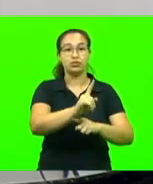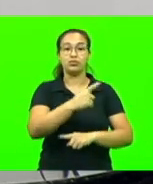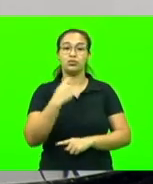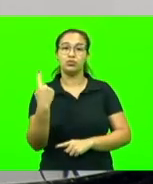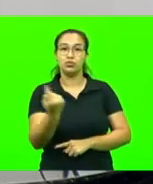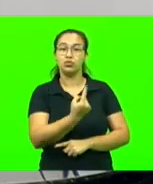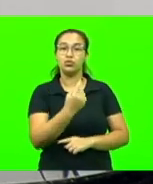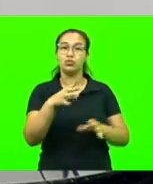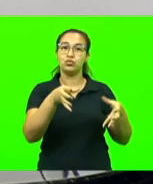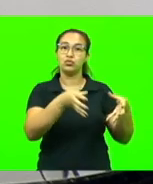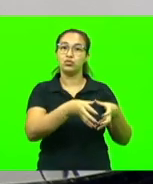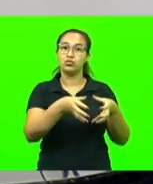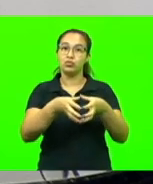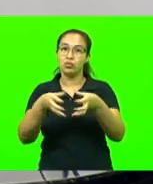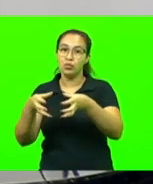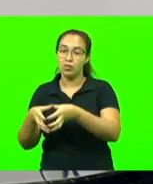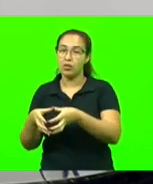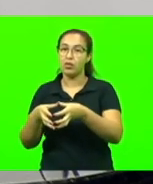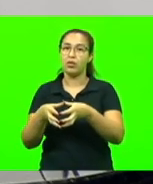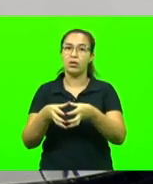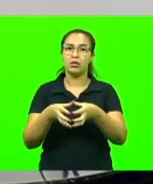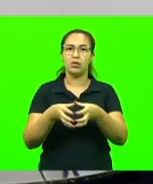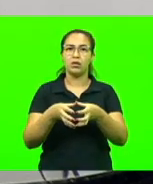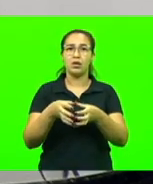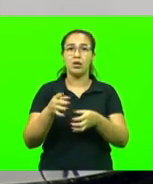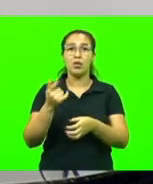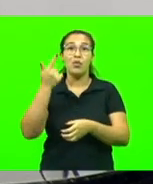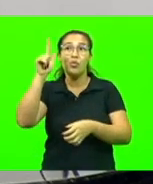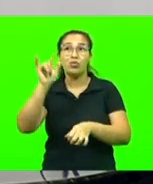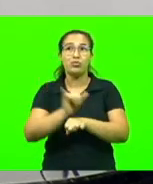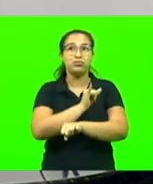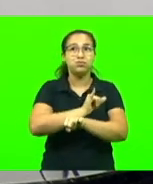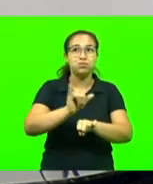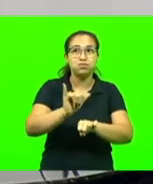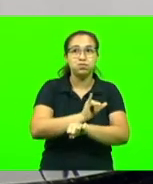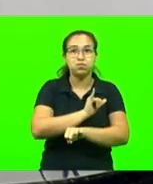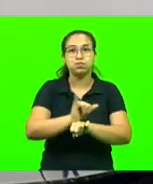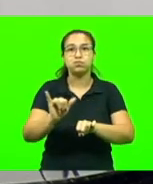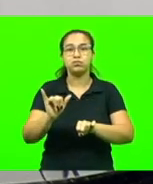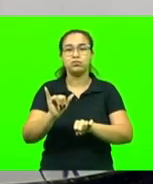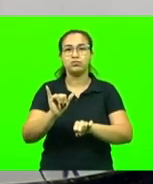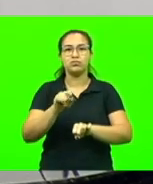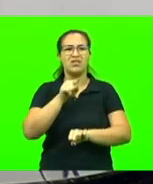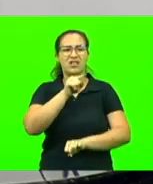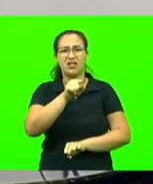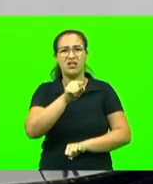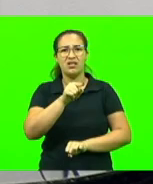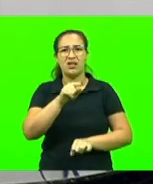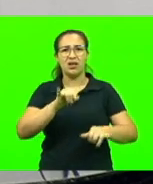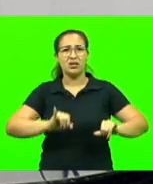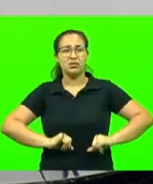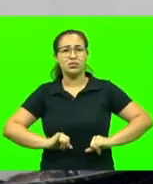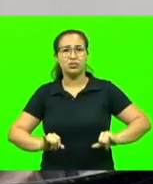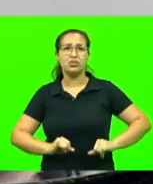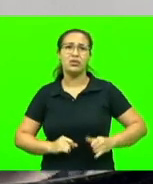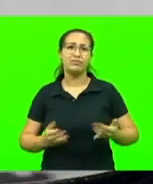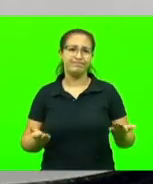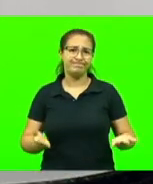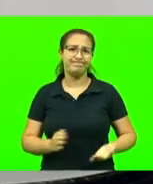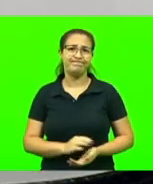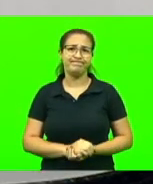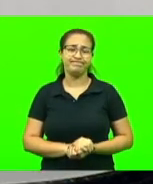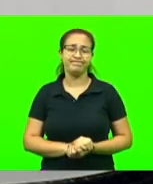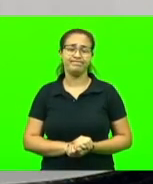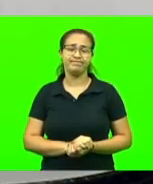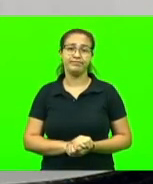por meio de outras estratégias que não seja a penalização direta de quem produz, né? Por